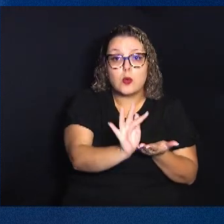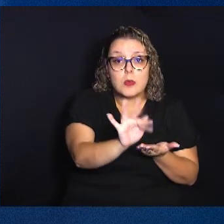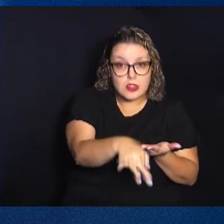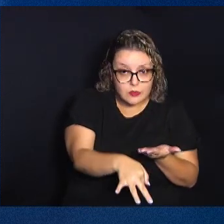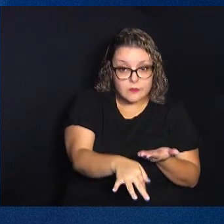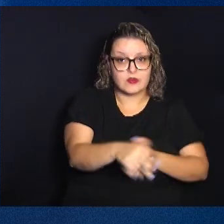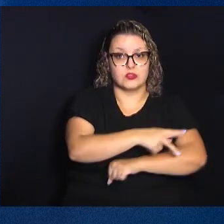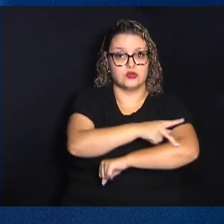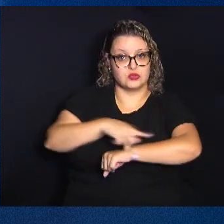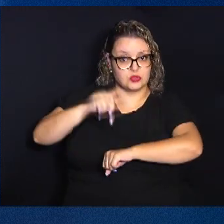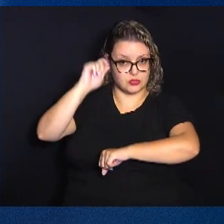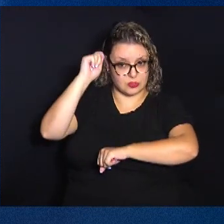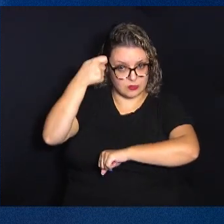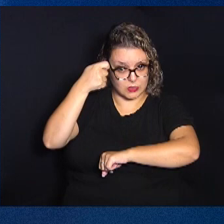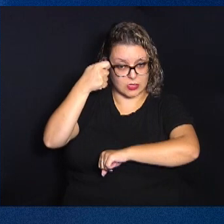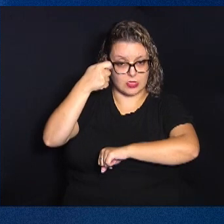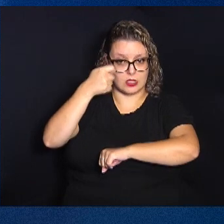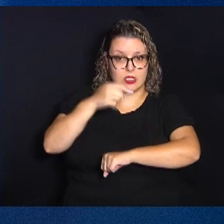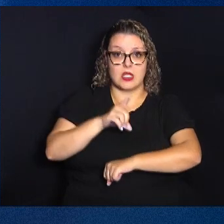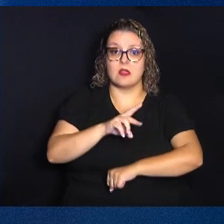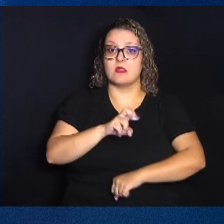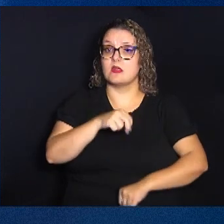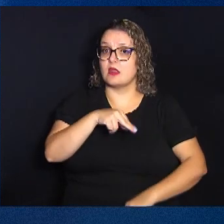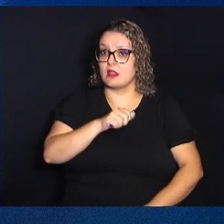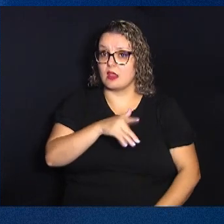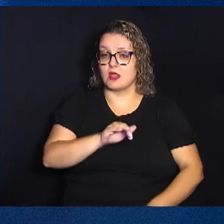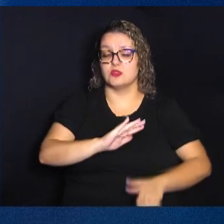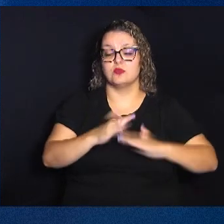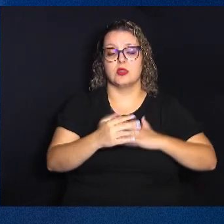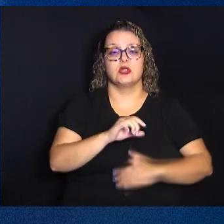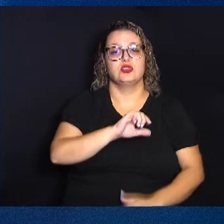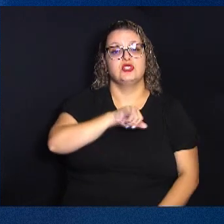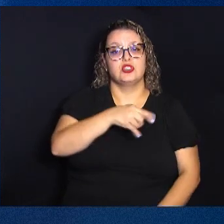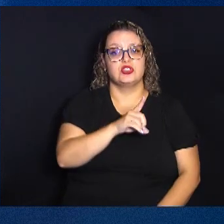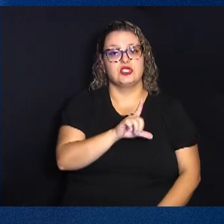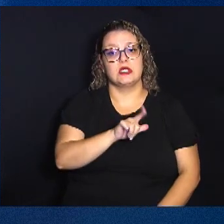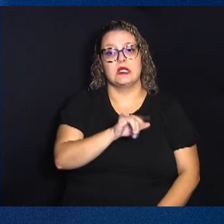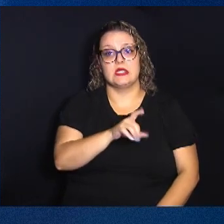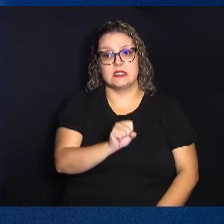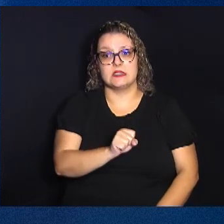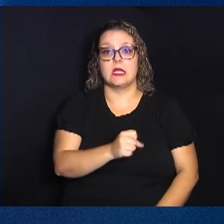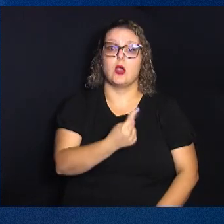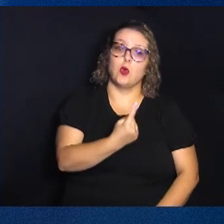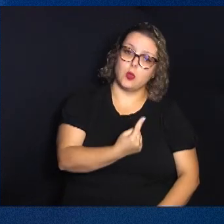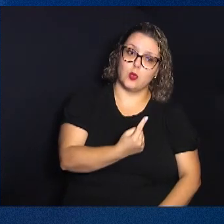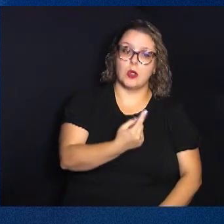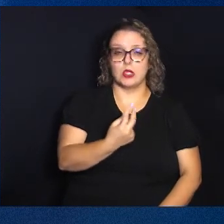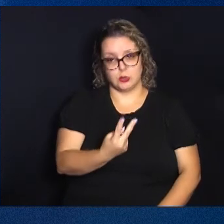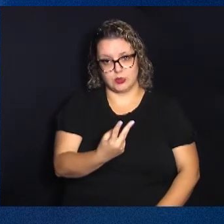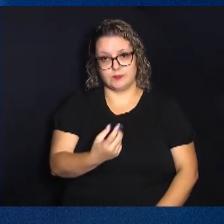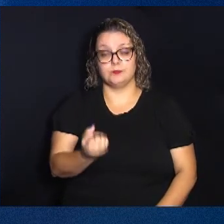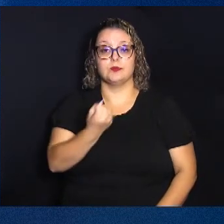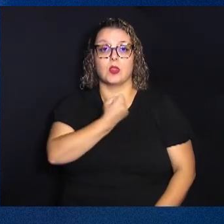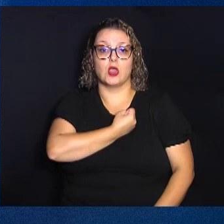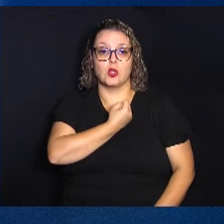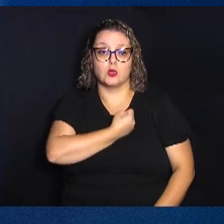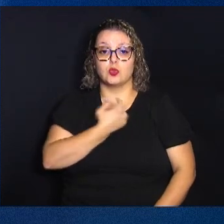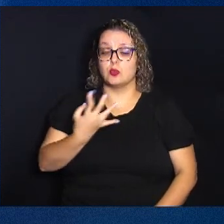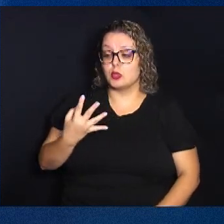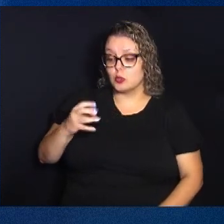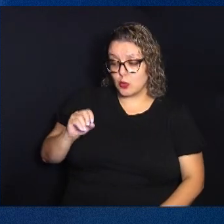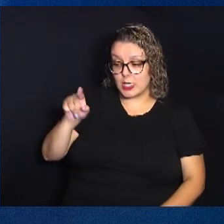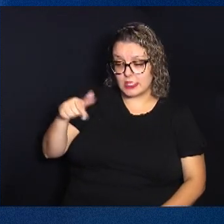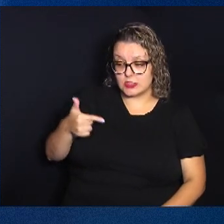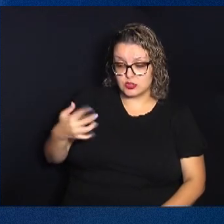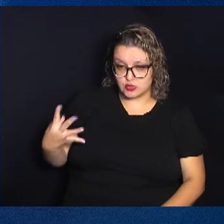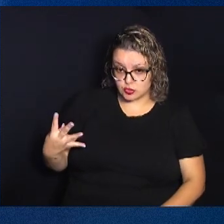o início e término de pavimentação asfáltica e drenagem no bairro Jardim Lisa 1 e 2 e o número 40